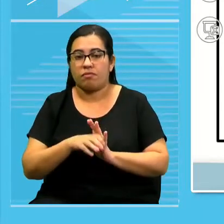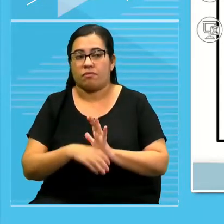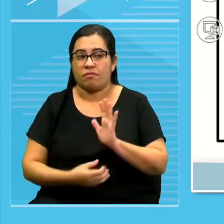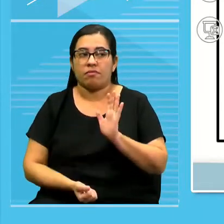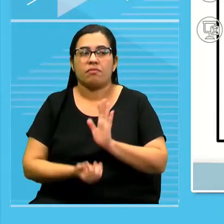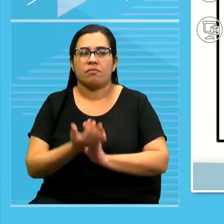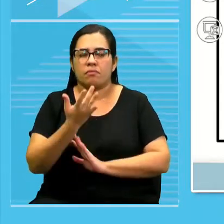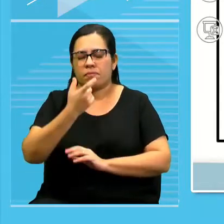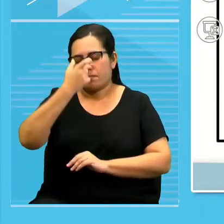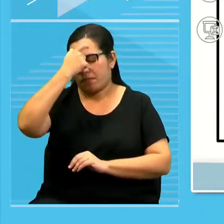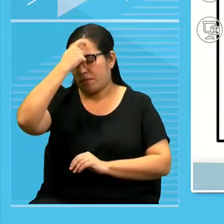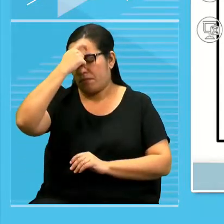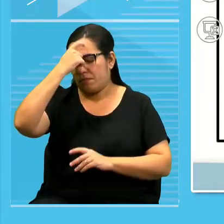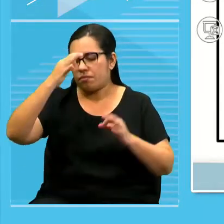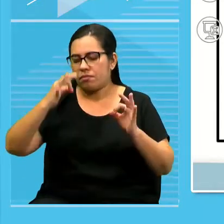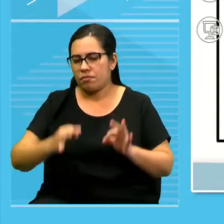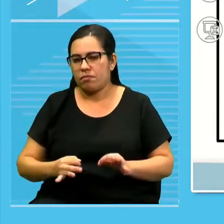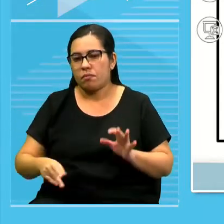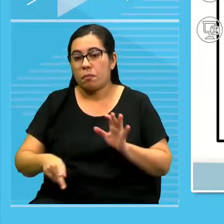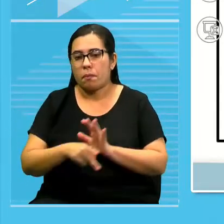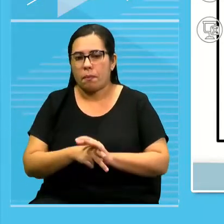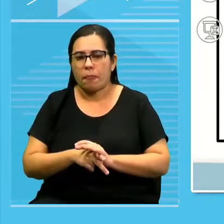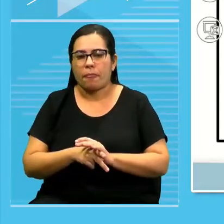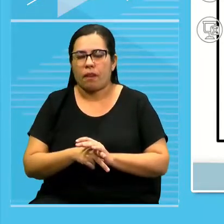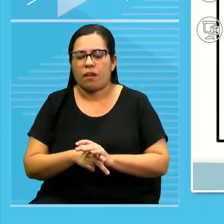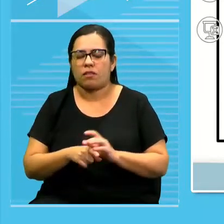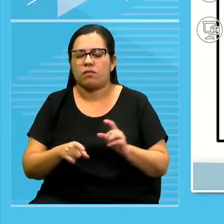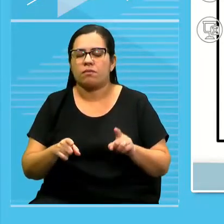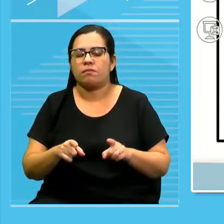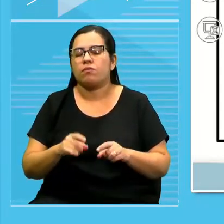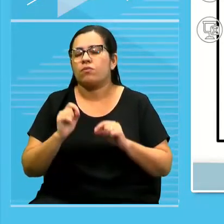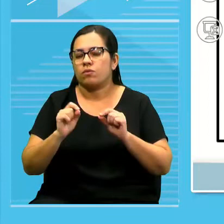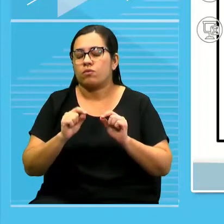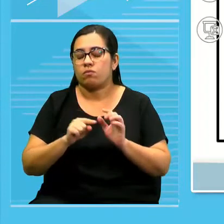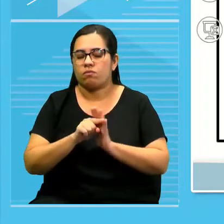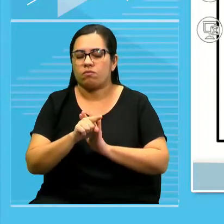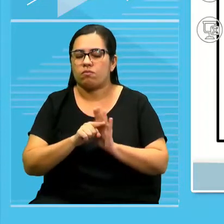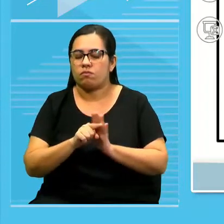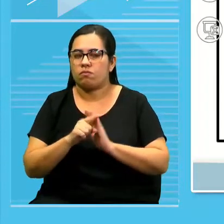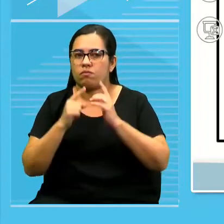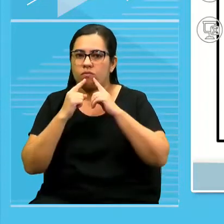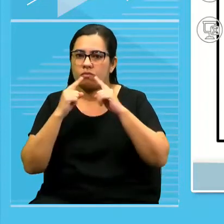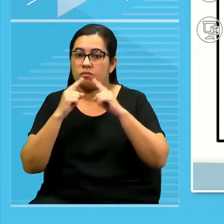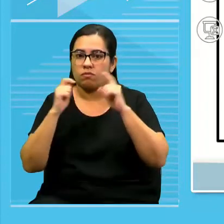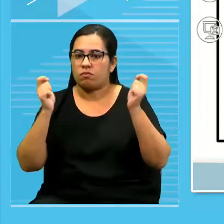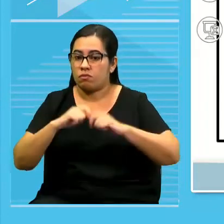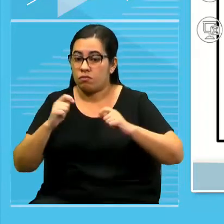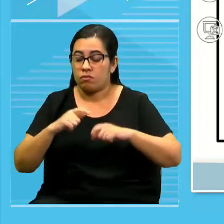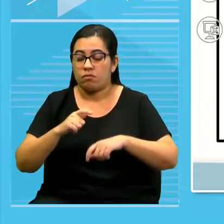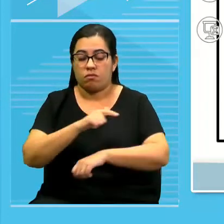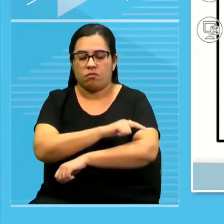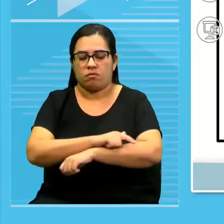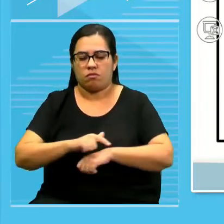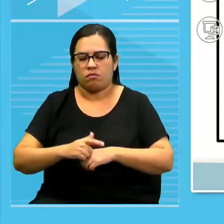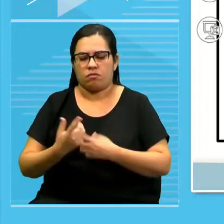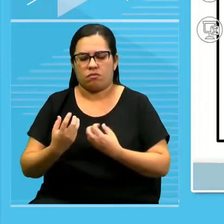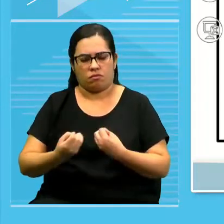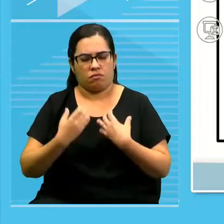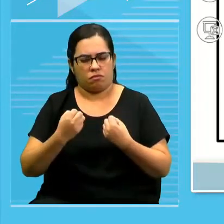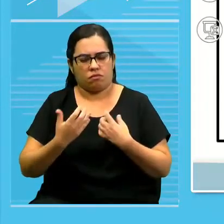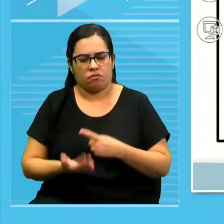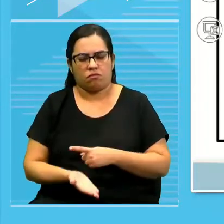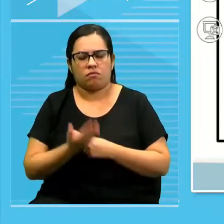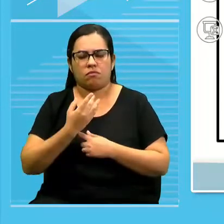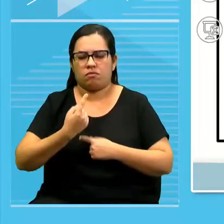elaborar pensamentos autônomos e críticos o princípio fundamental a educação deve contribuir